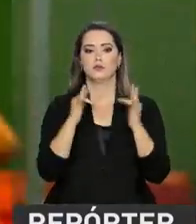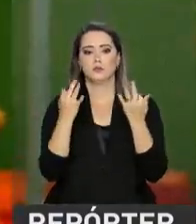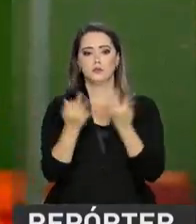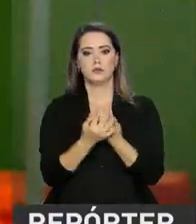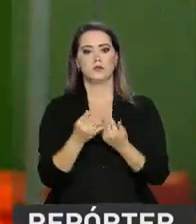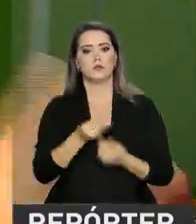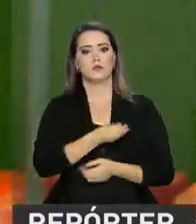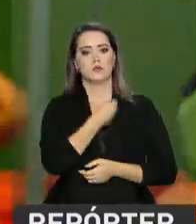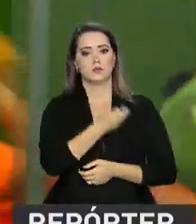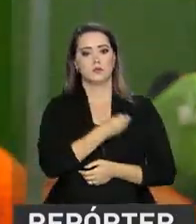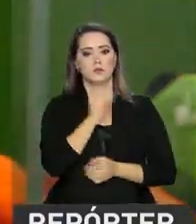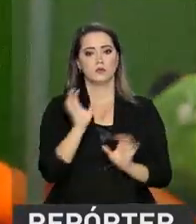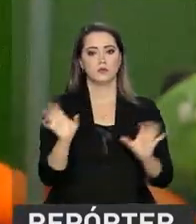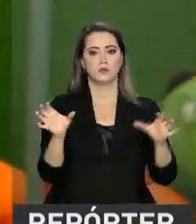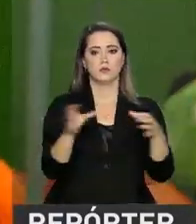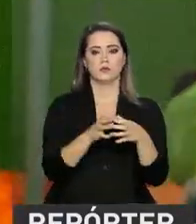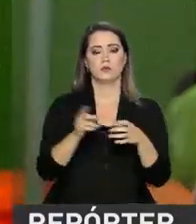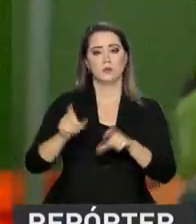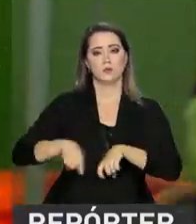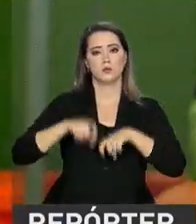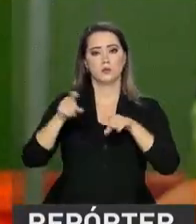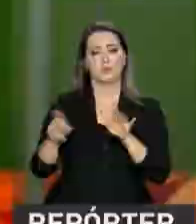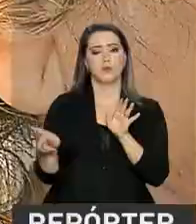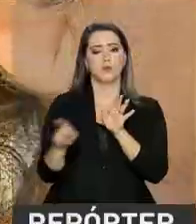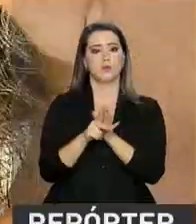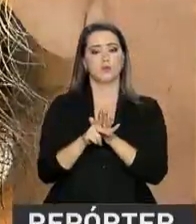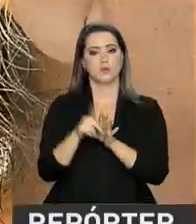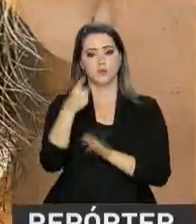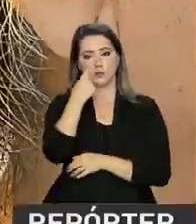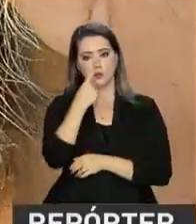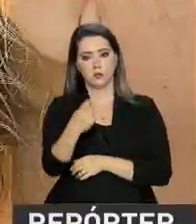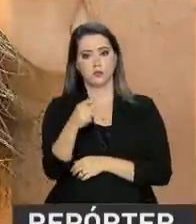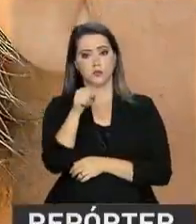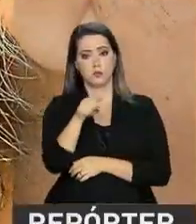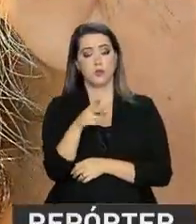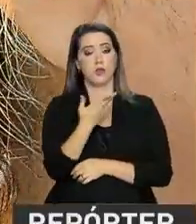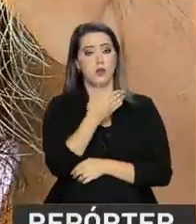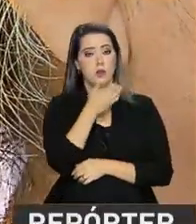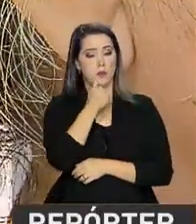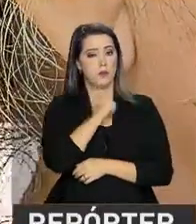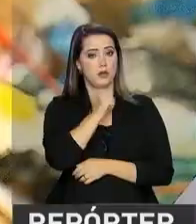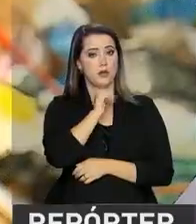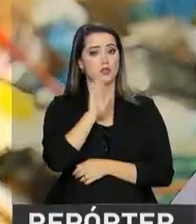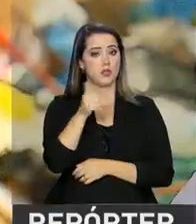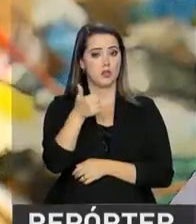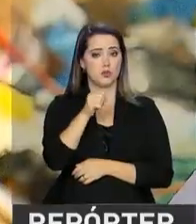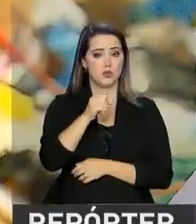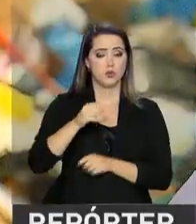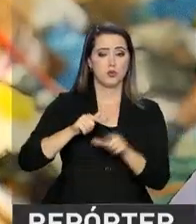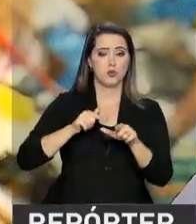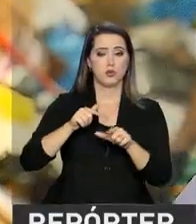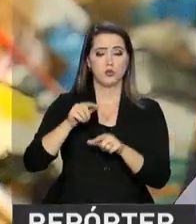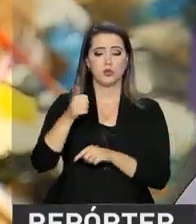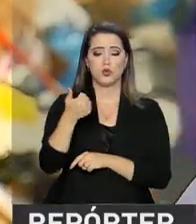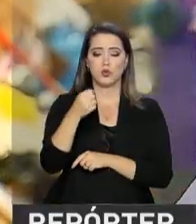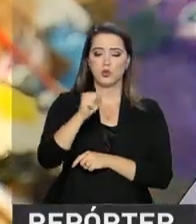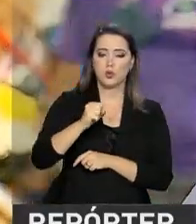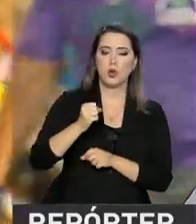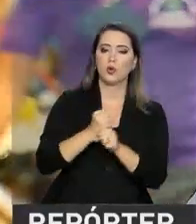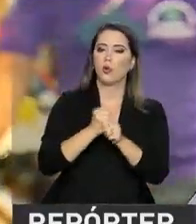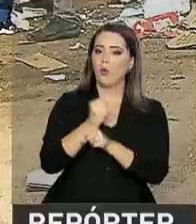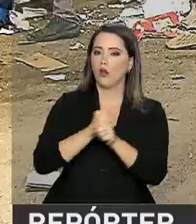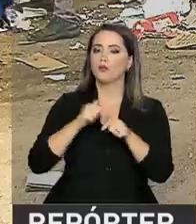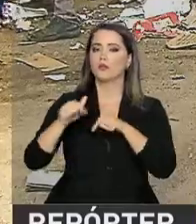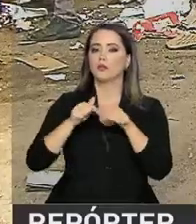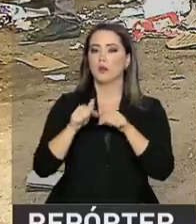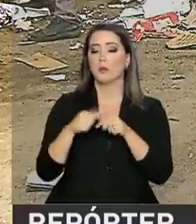que viviam ou no cerrado ou no próprio lixão. Valderiza trabalha há 18 anos em cooperativa. E diz porque